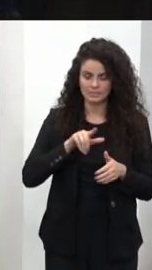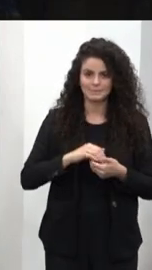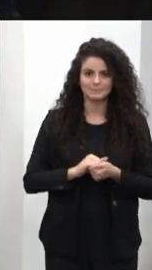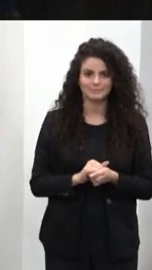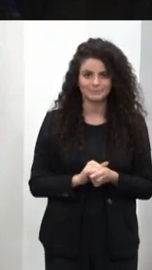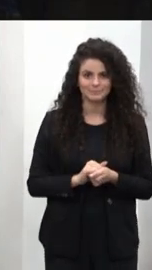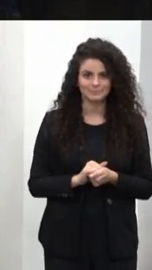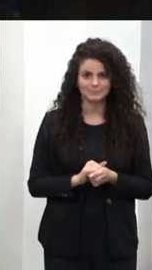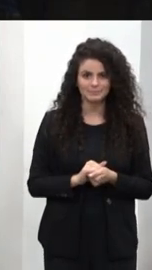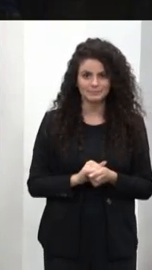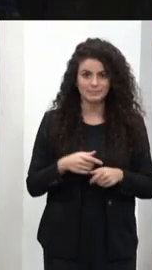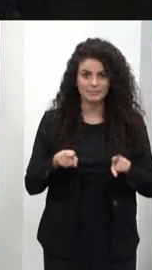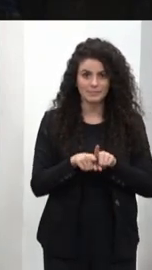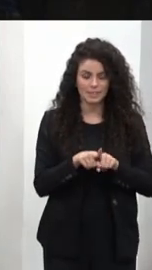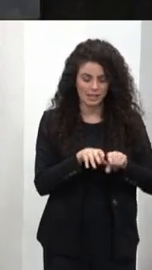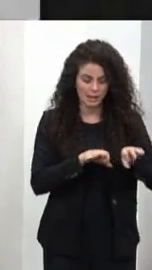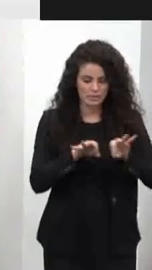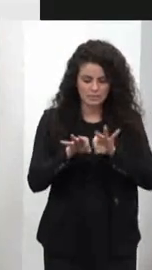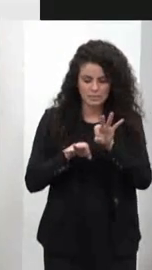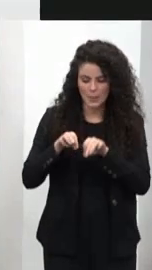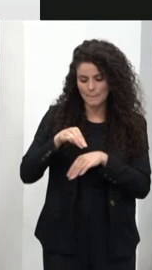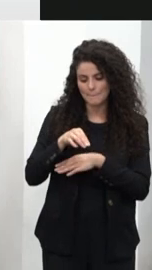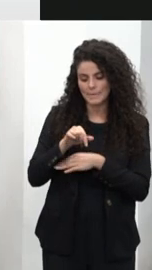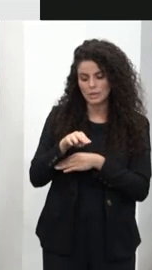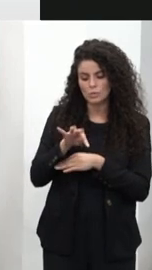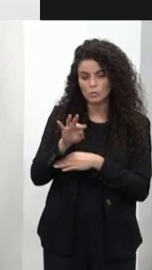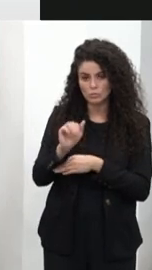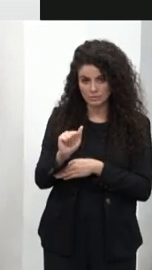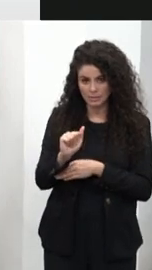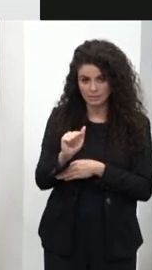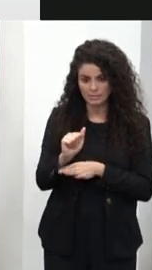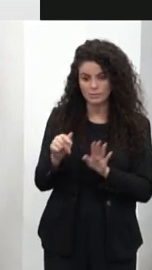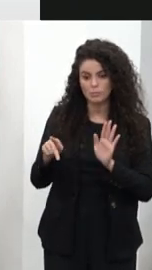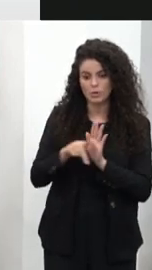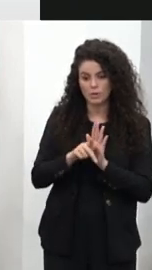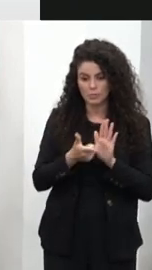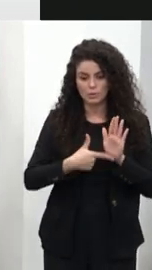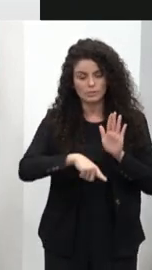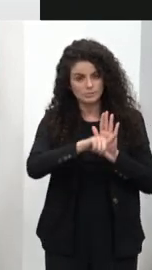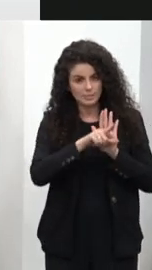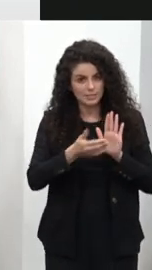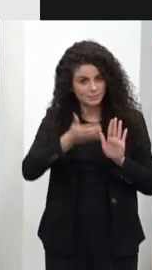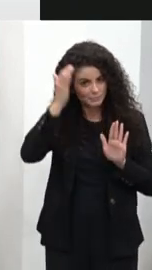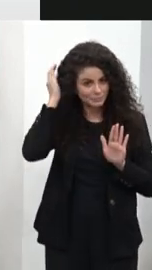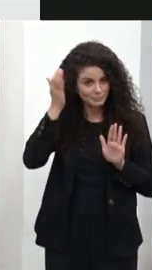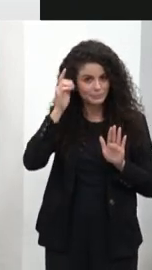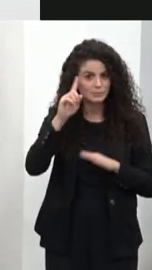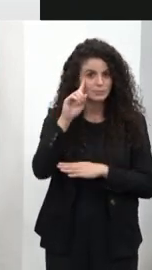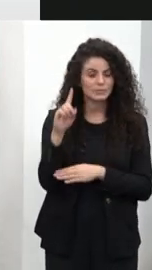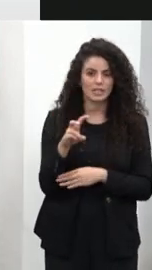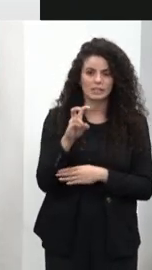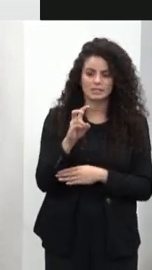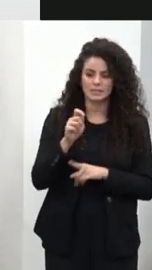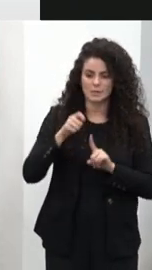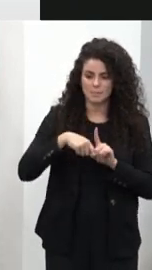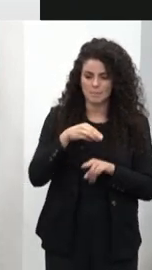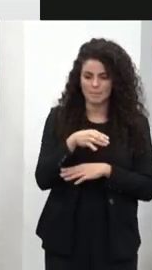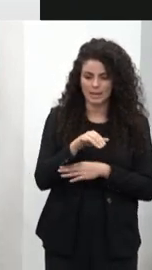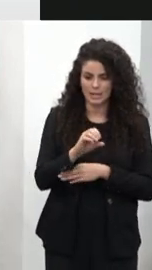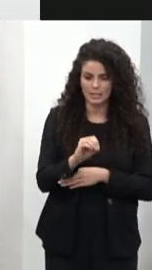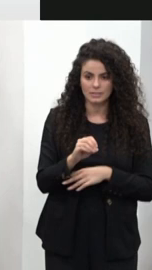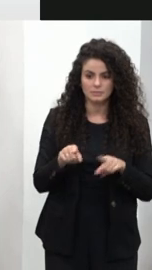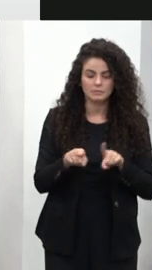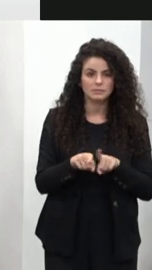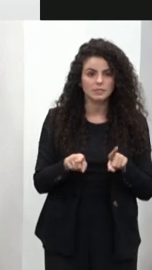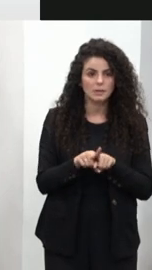elaborar minuta decreto de regulamentação Estadual da Lei Paulo Gustavo já Cinco de Maio disponibilizar a